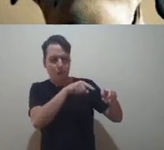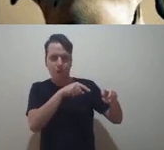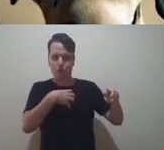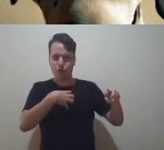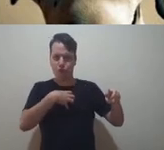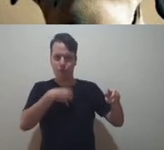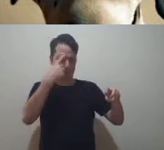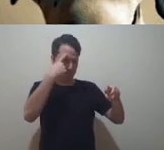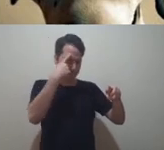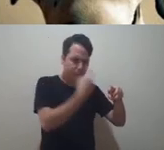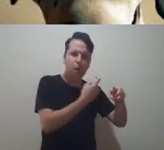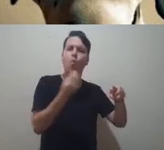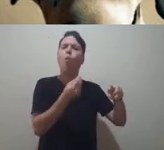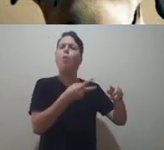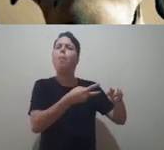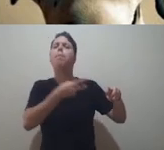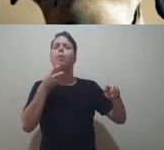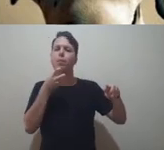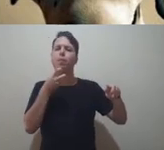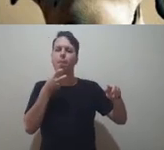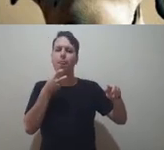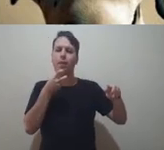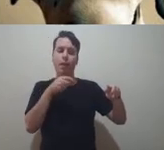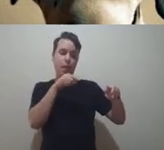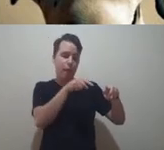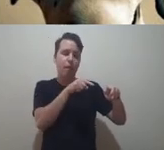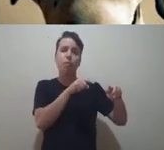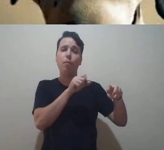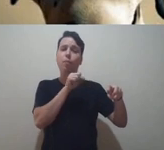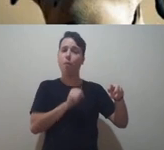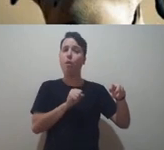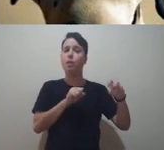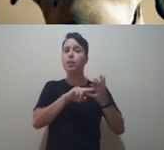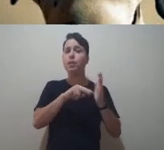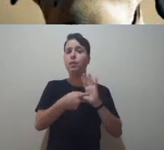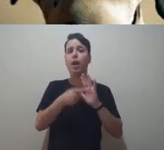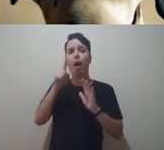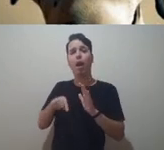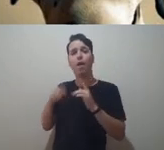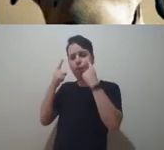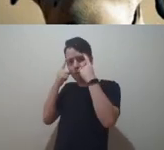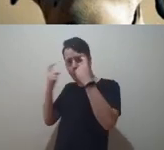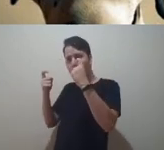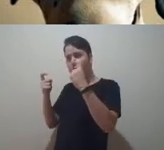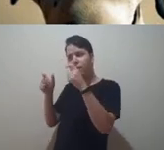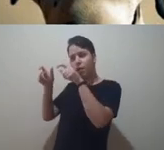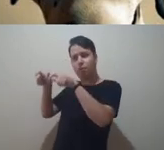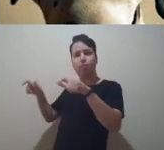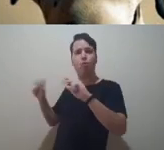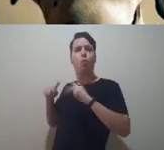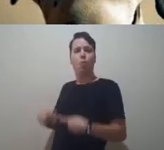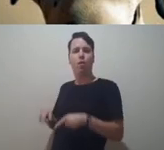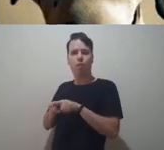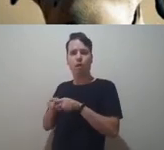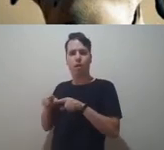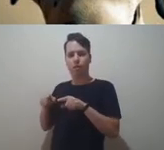identificar essas lesões, né, esses maus tratos, pode ser também um indicativo de